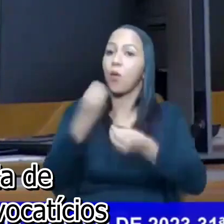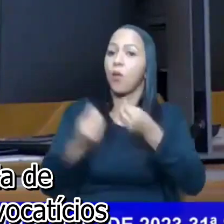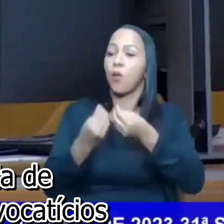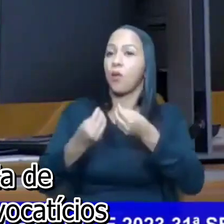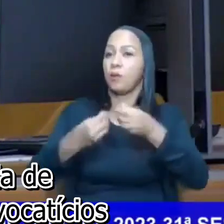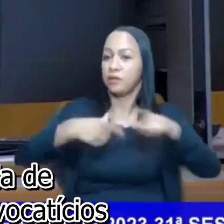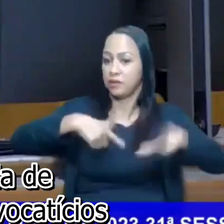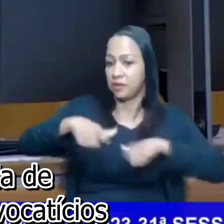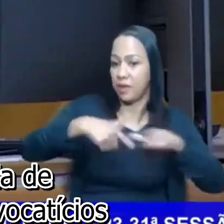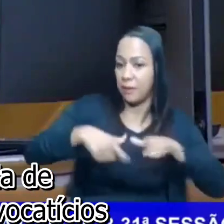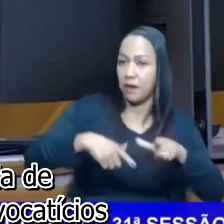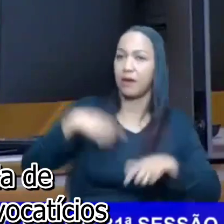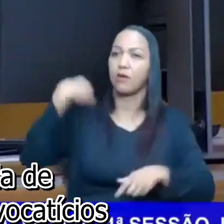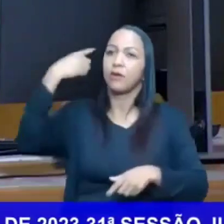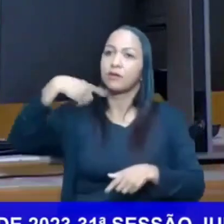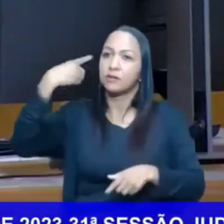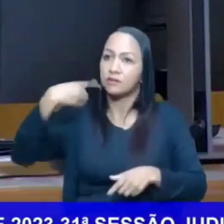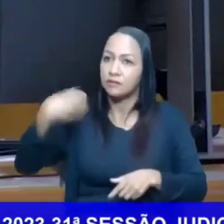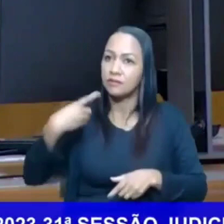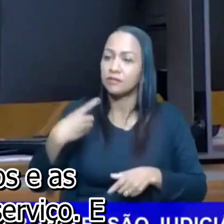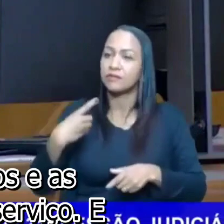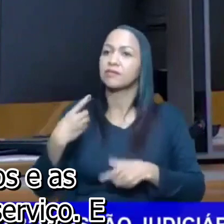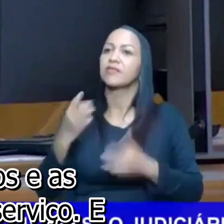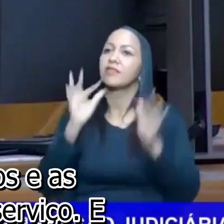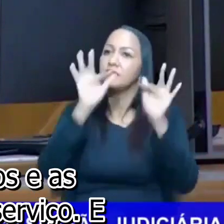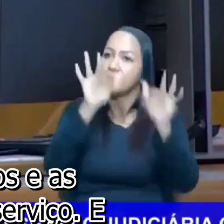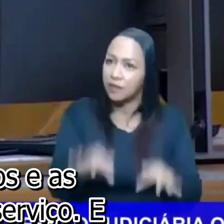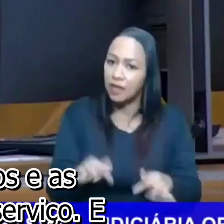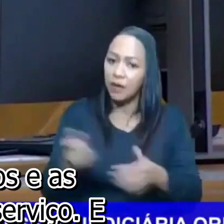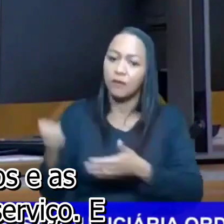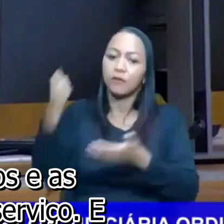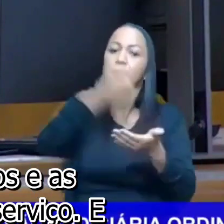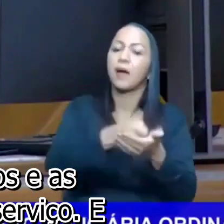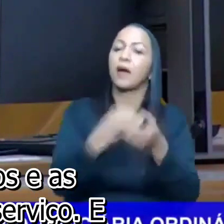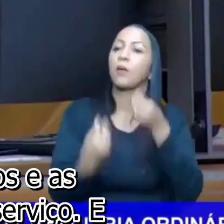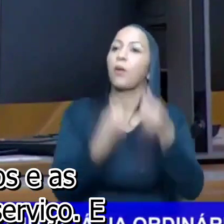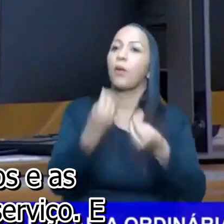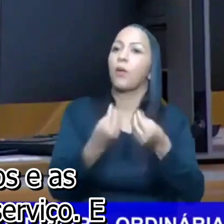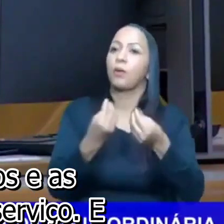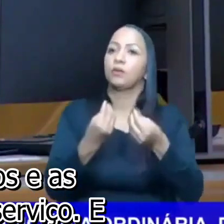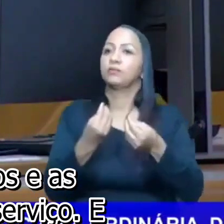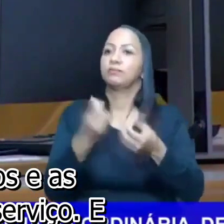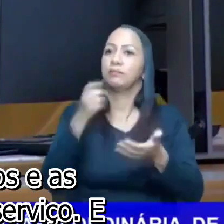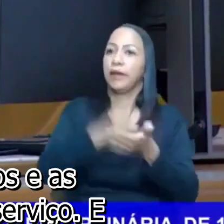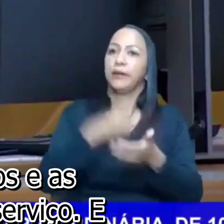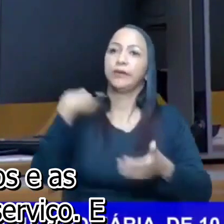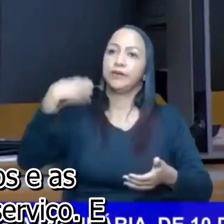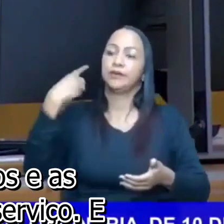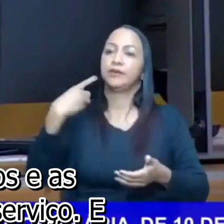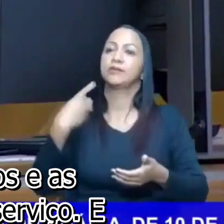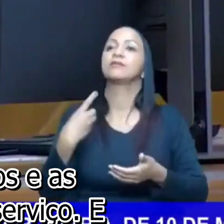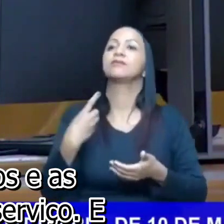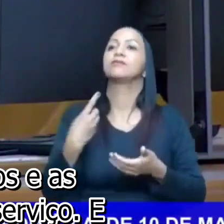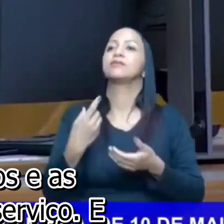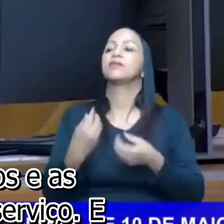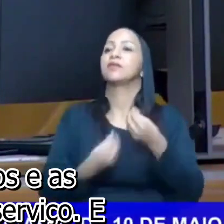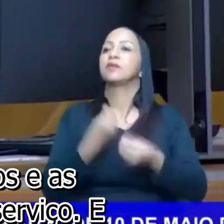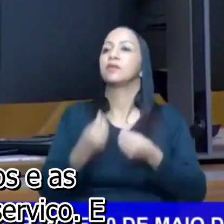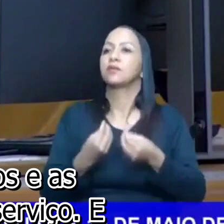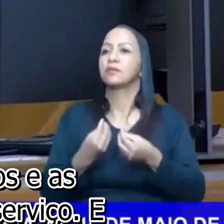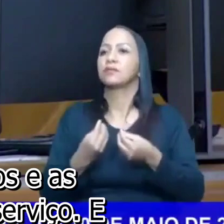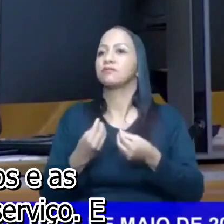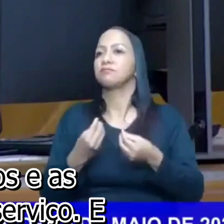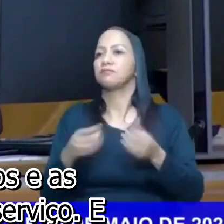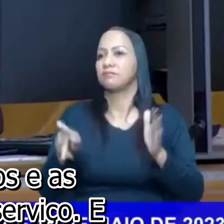serviços advocatícios haviam sido, ao final, custeados ou prestados e as circunstâncias atinentes a